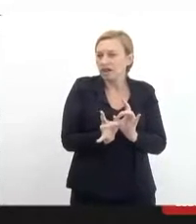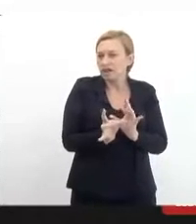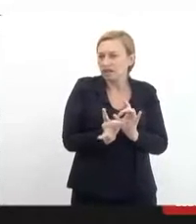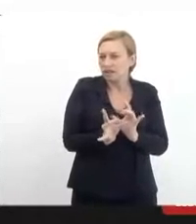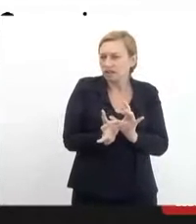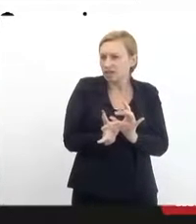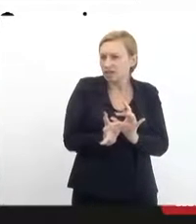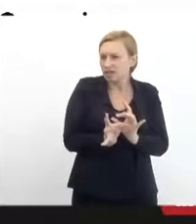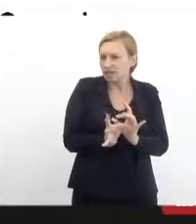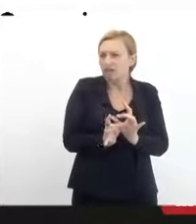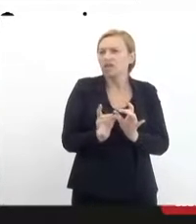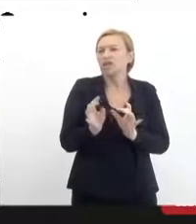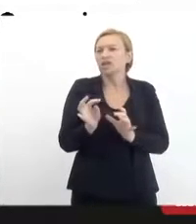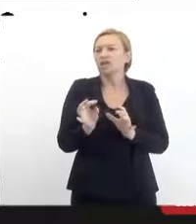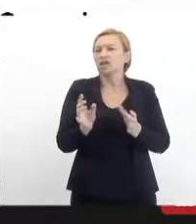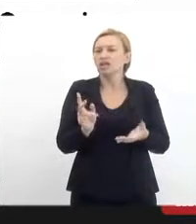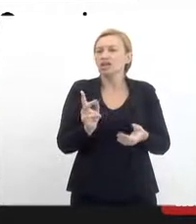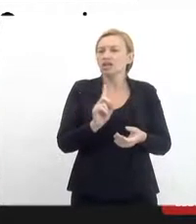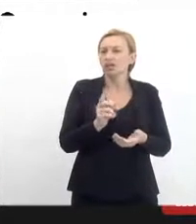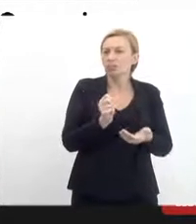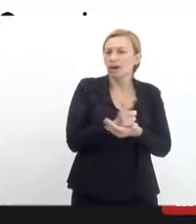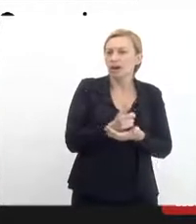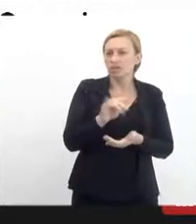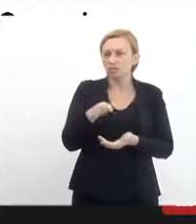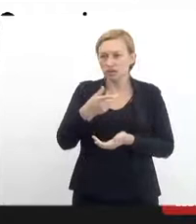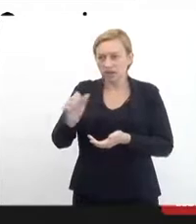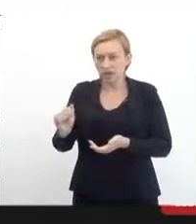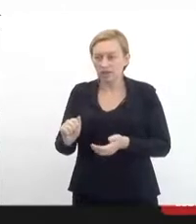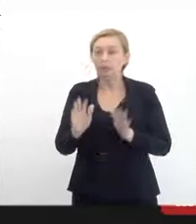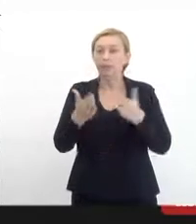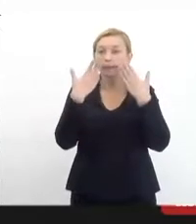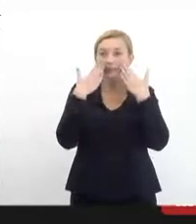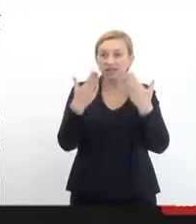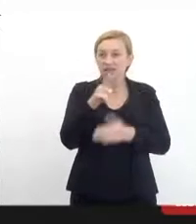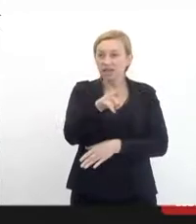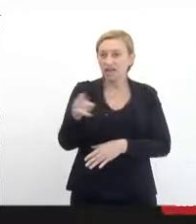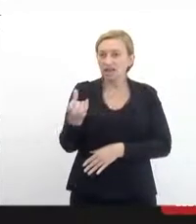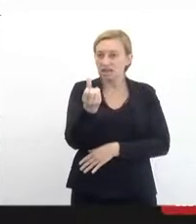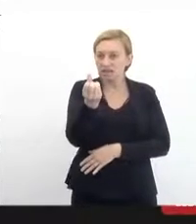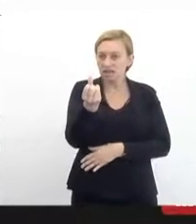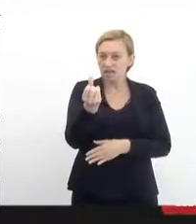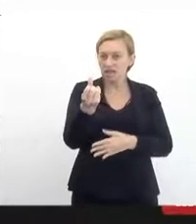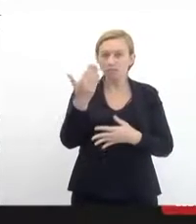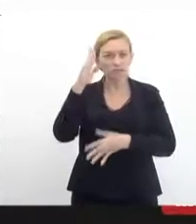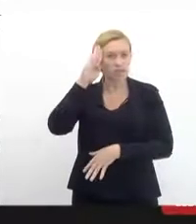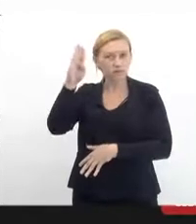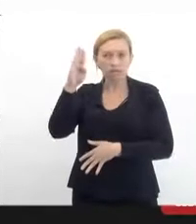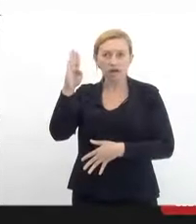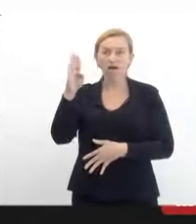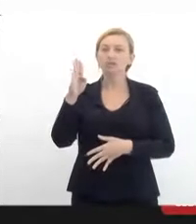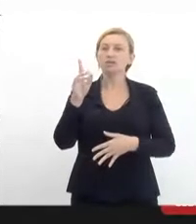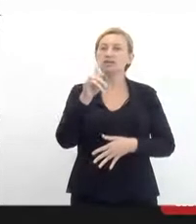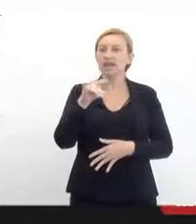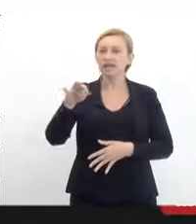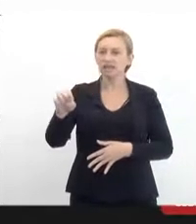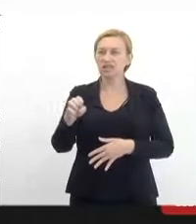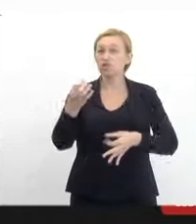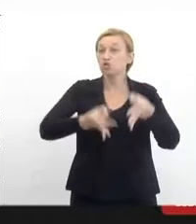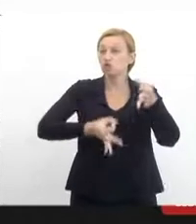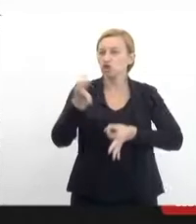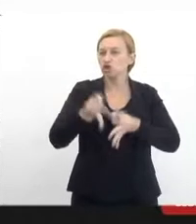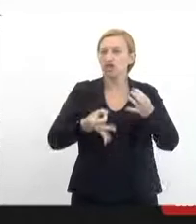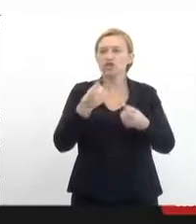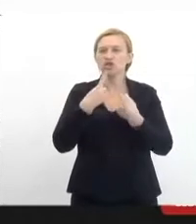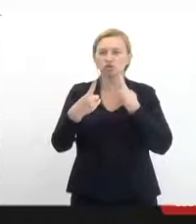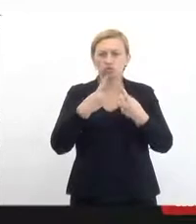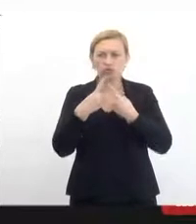incidência tributária. Bem, apresentei aqui as 6 principais teses jurídicas, né, em